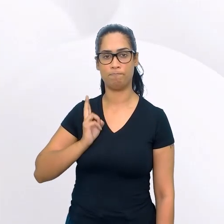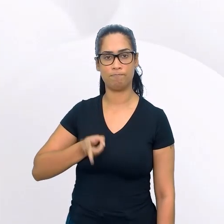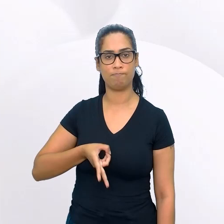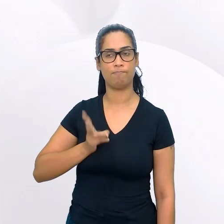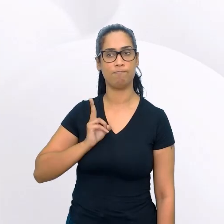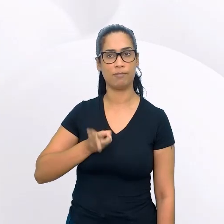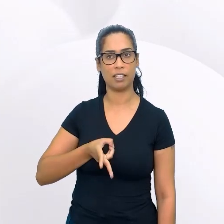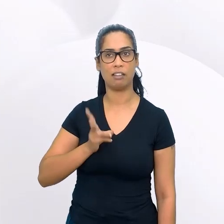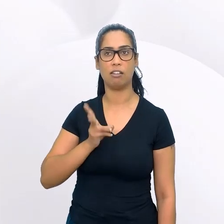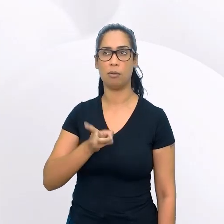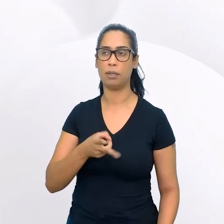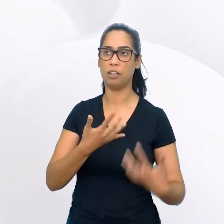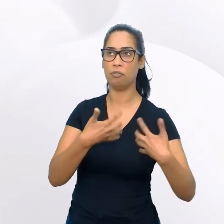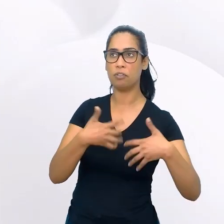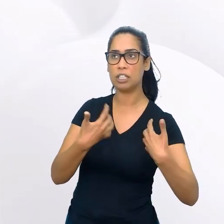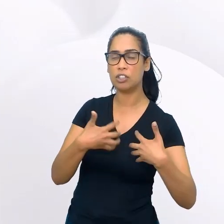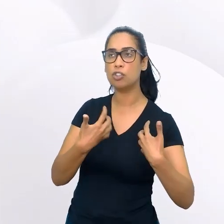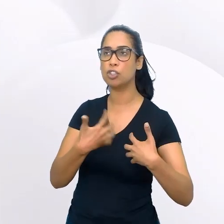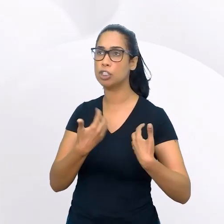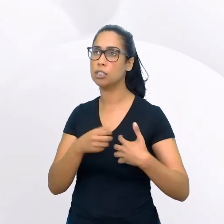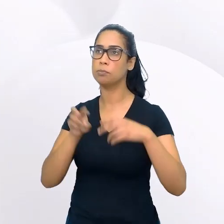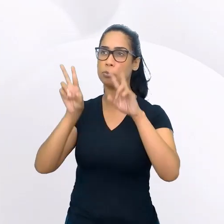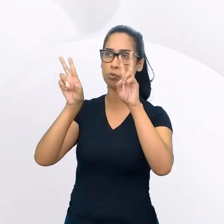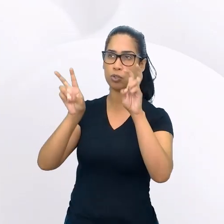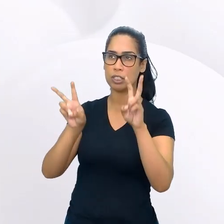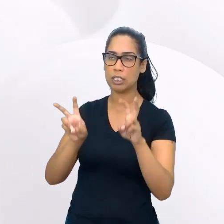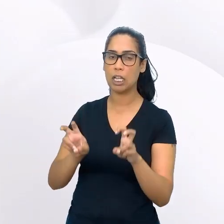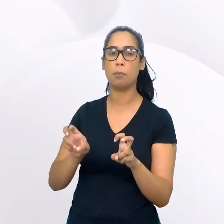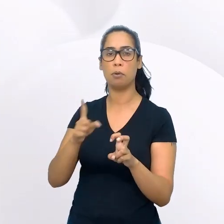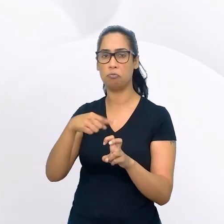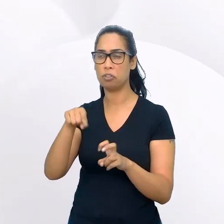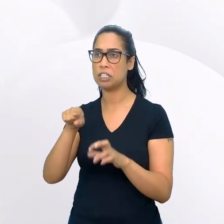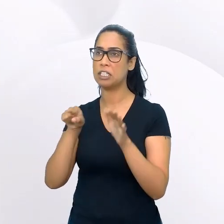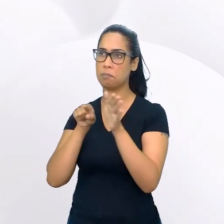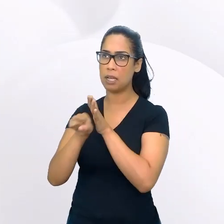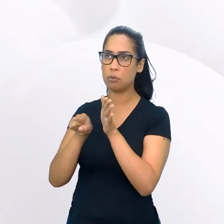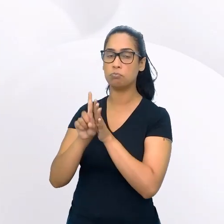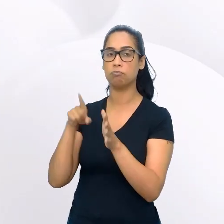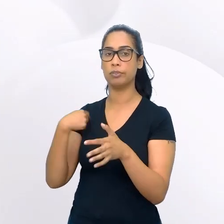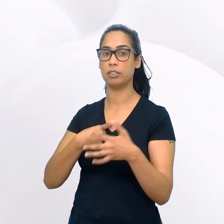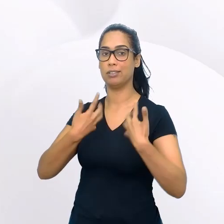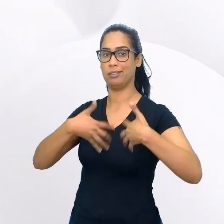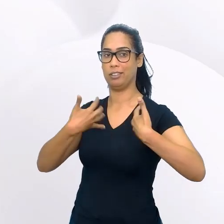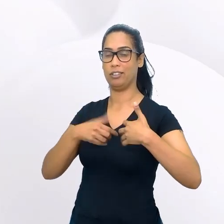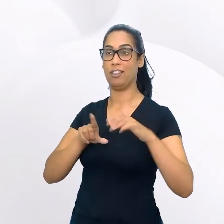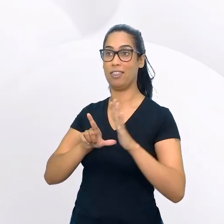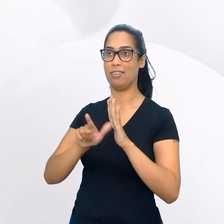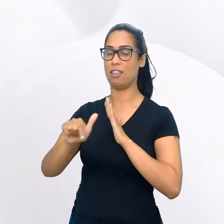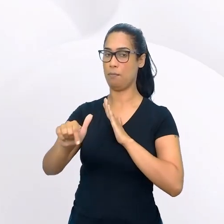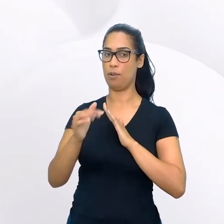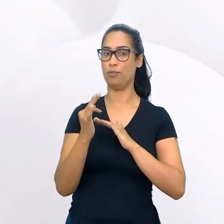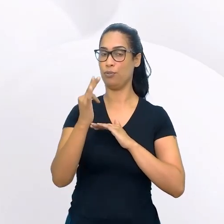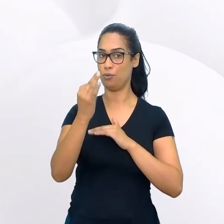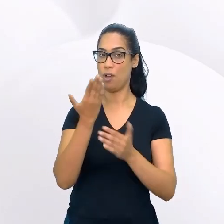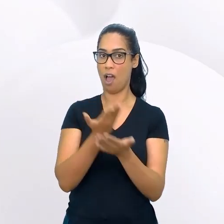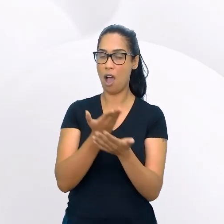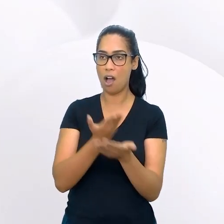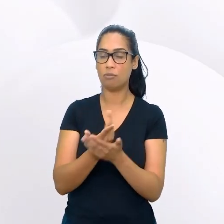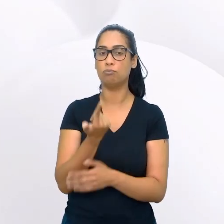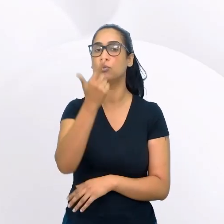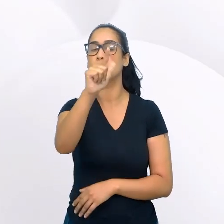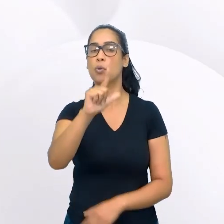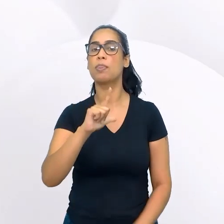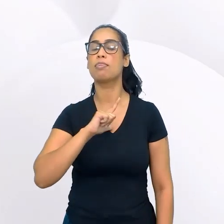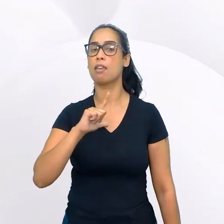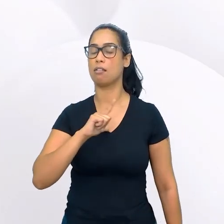e trazer nas próximas formações né a gente tem esse diálogo constante aqui e acho que é importante né a gente